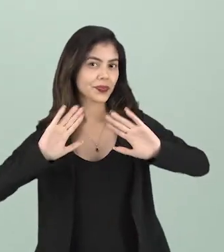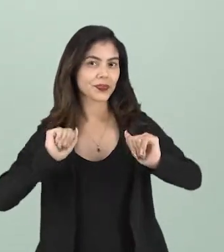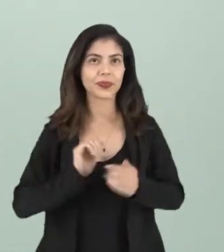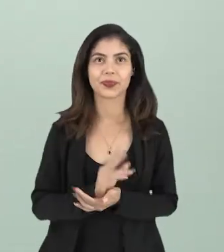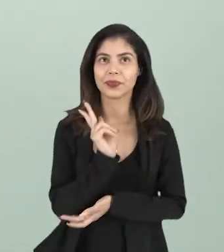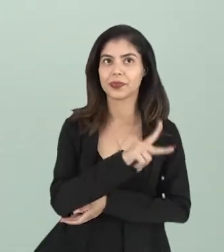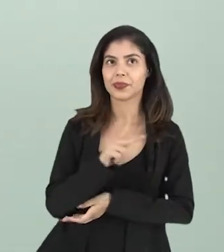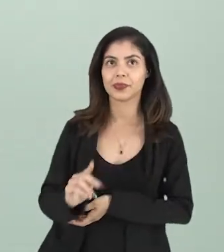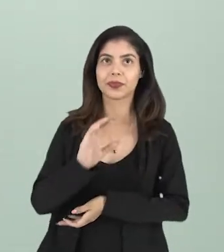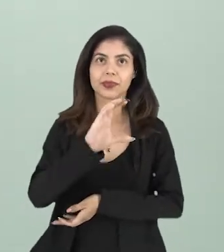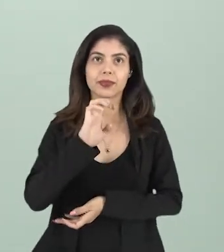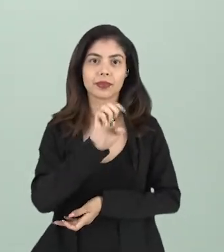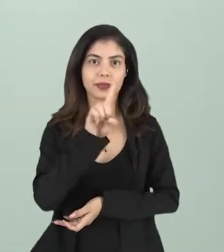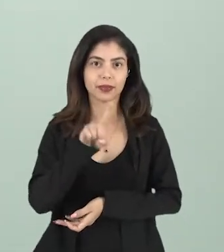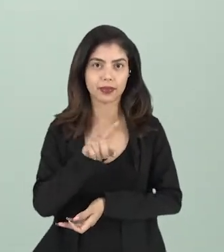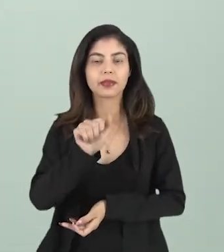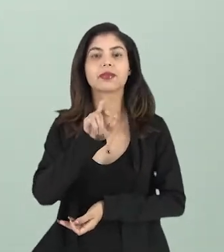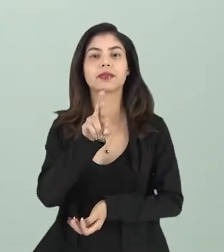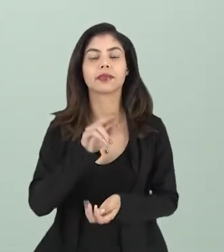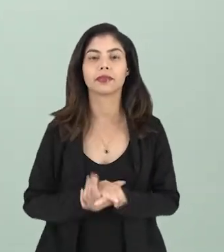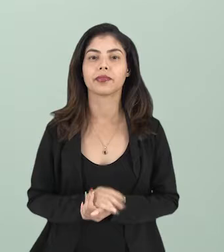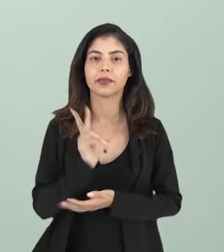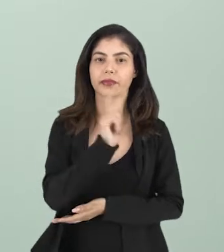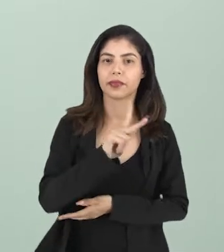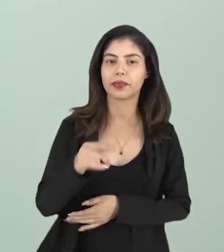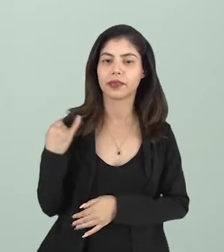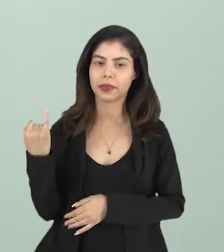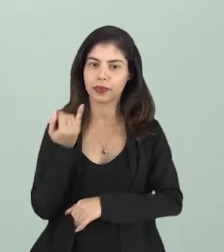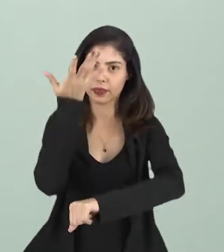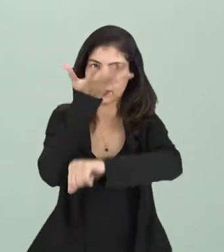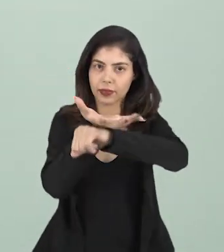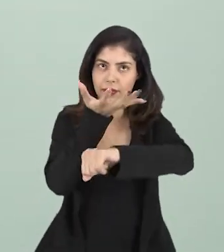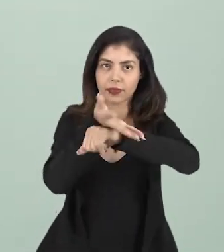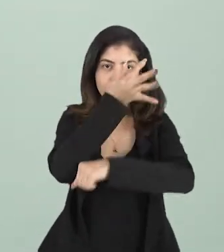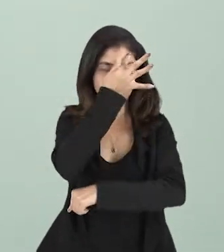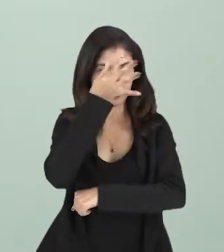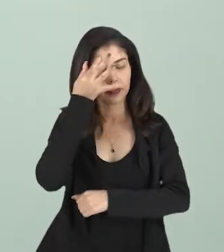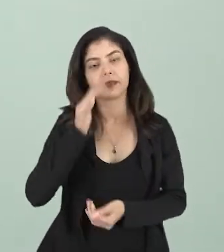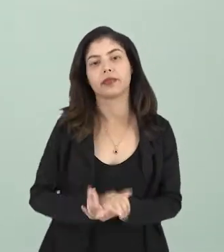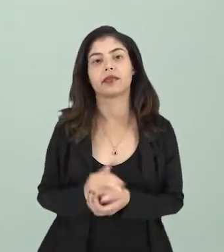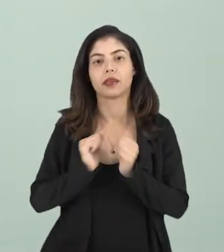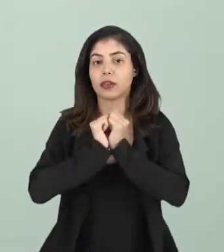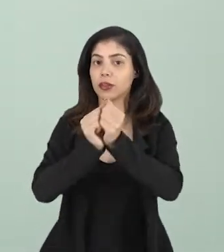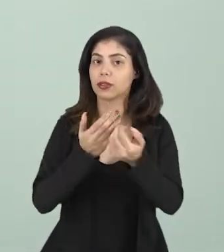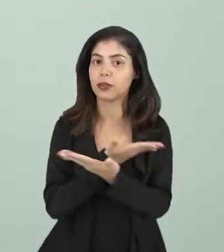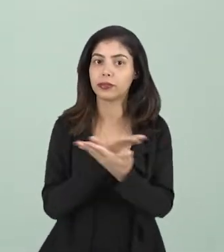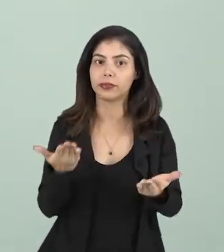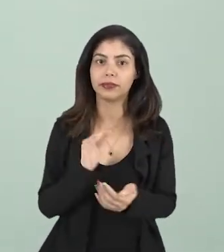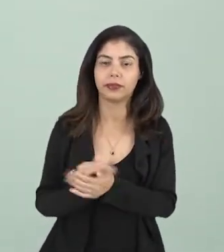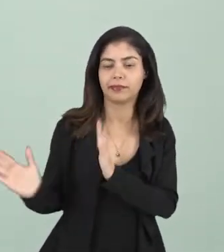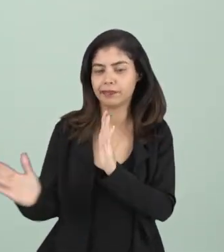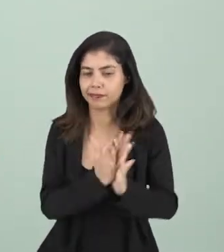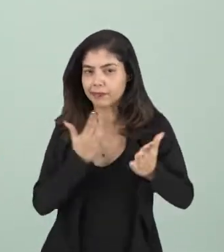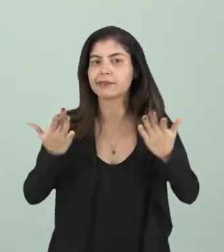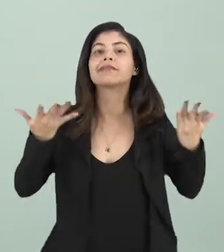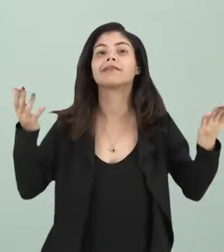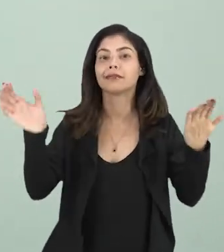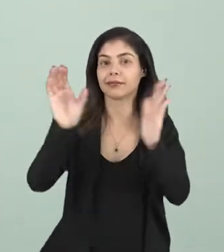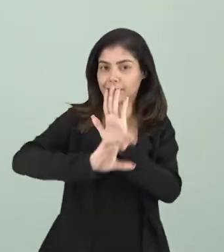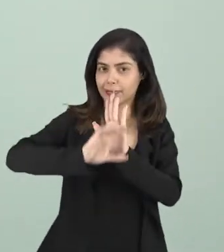Olá pessoal, sou o professor César, professor especialista em filosofia. Vou estar com vocês com esse